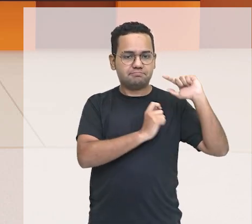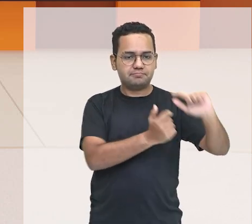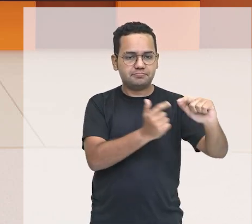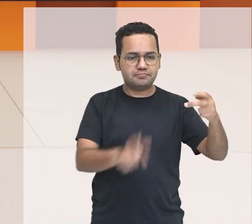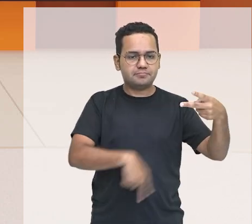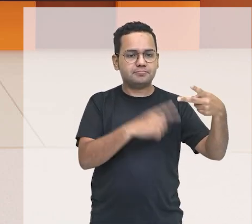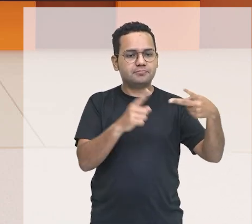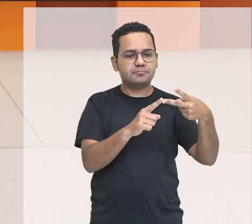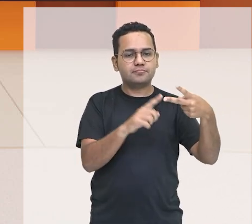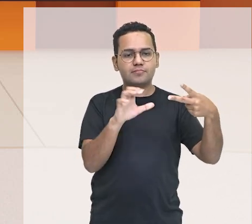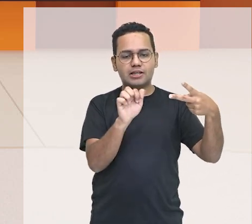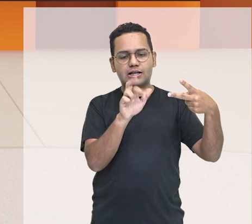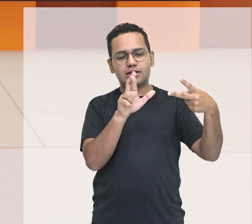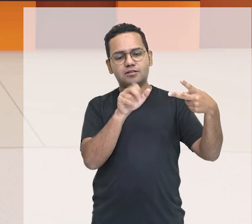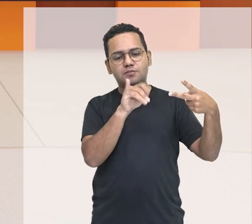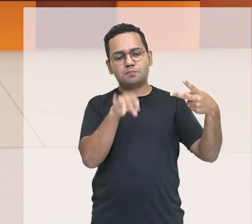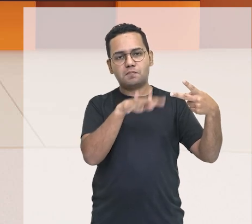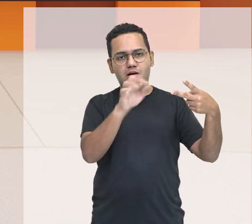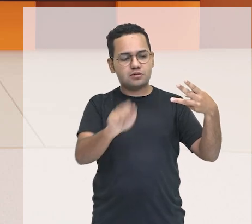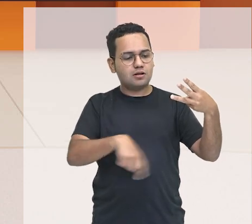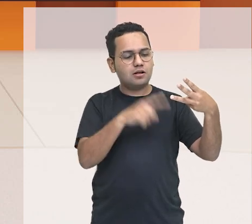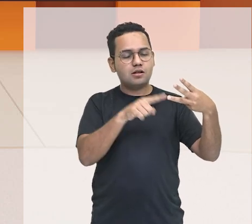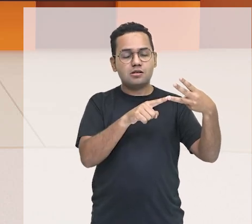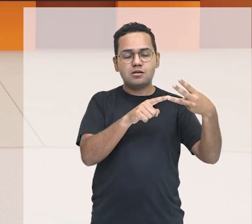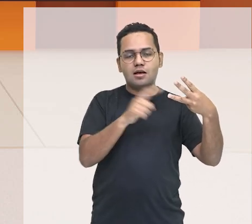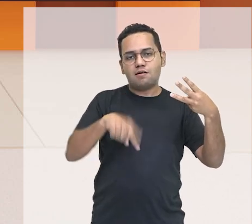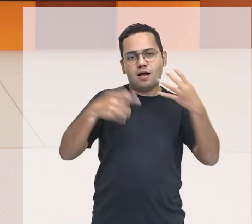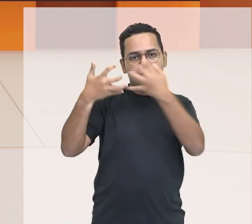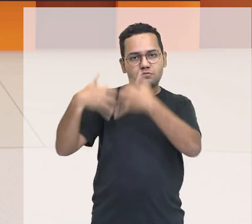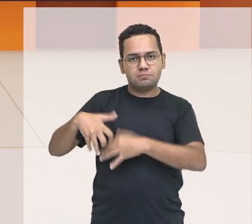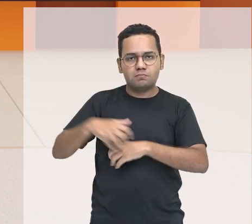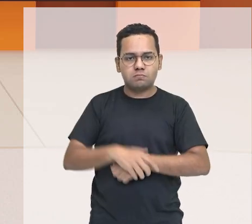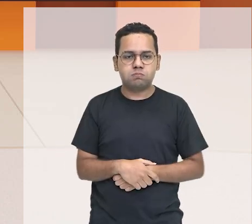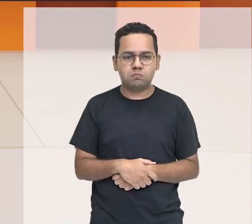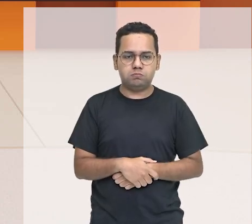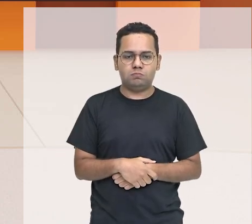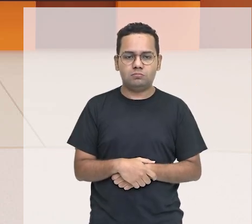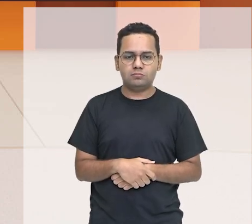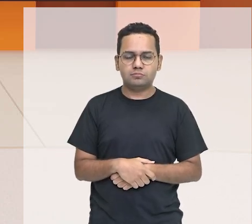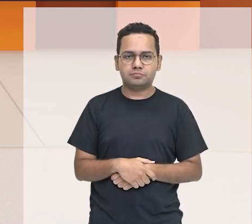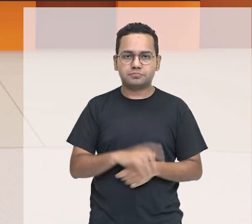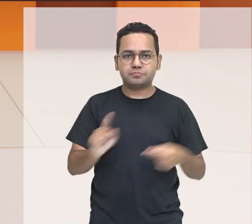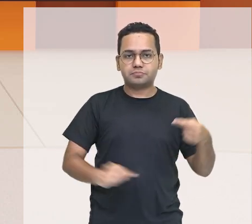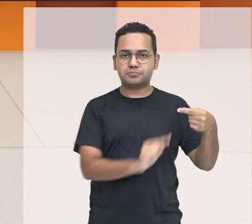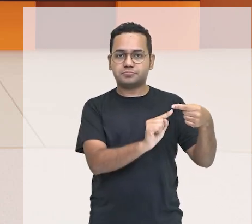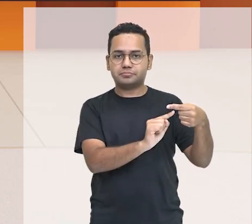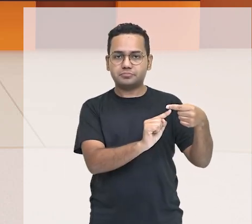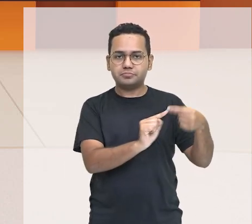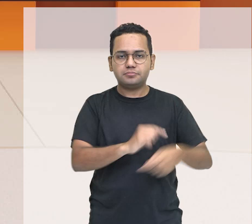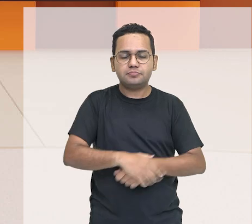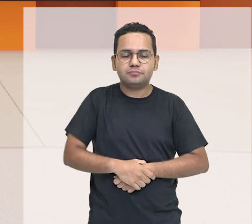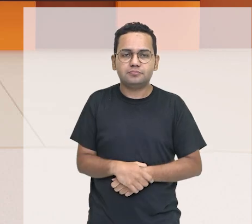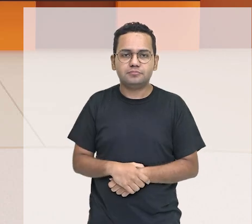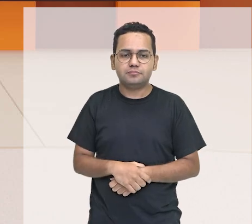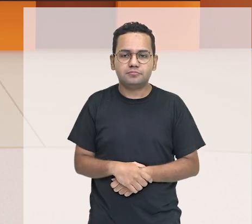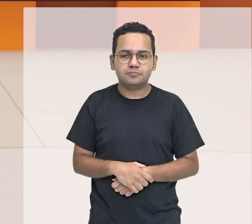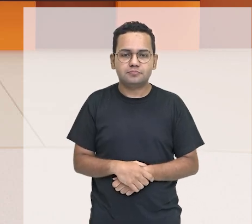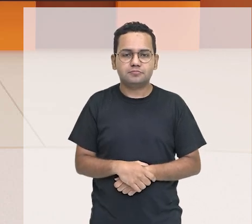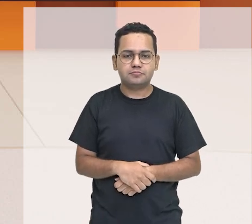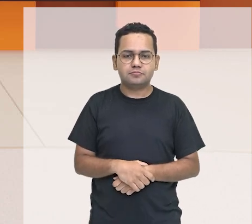a carismática e a racional legal. Então vamos ver o que é a dominação